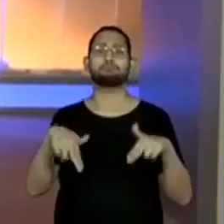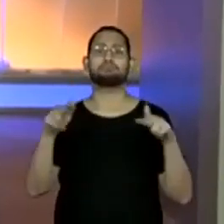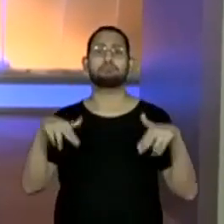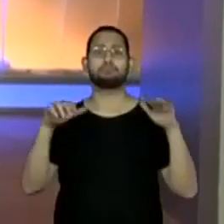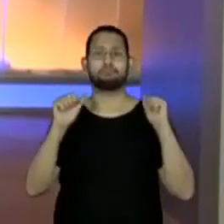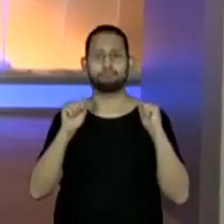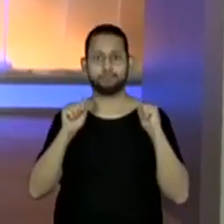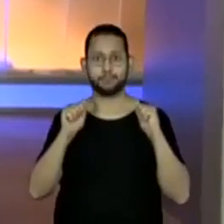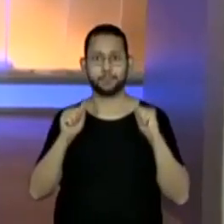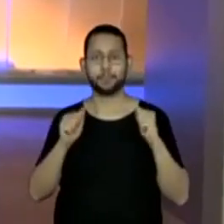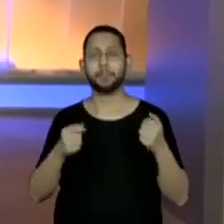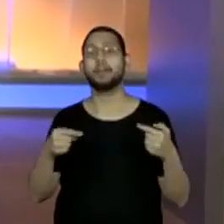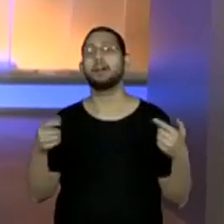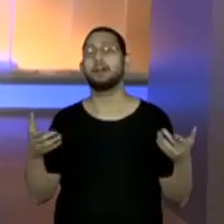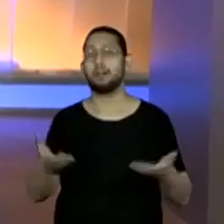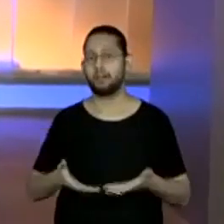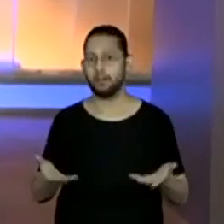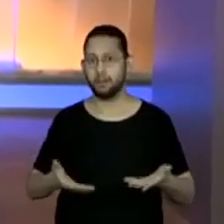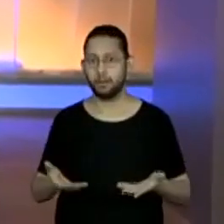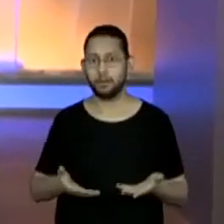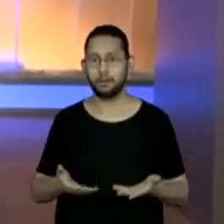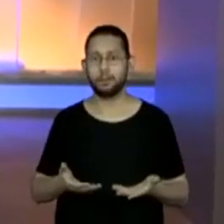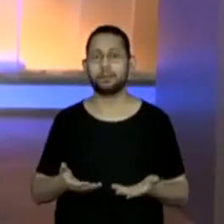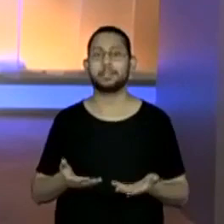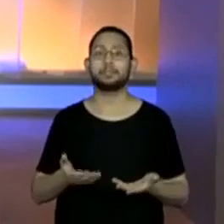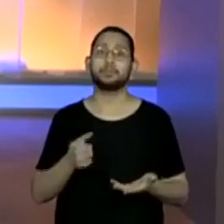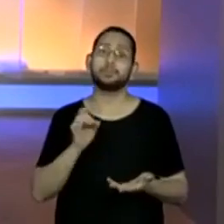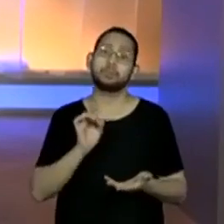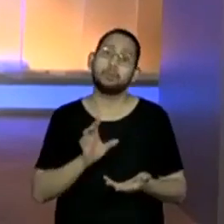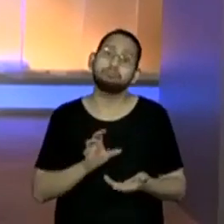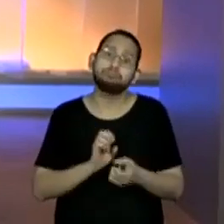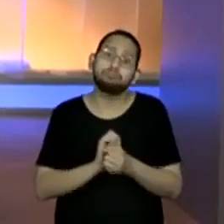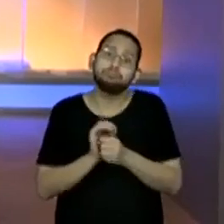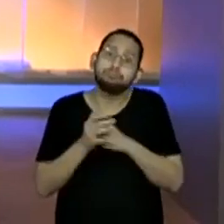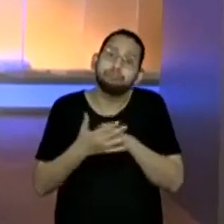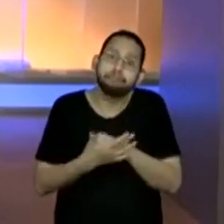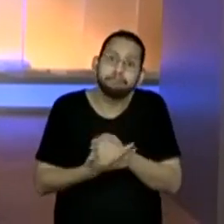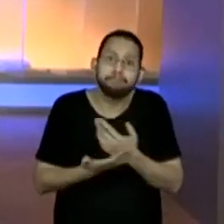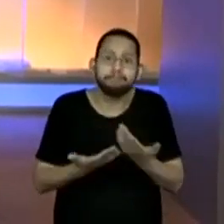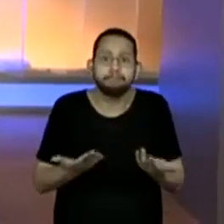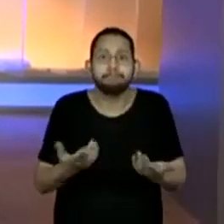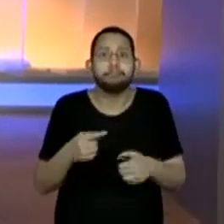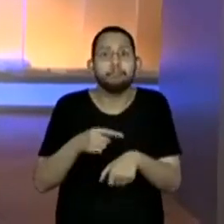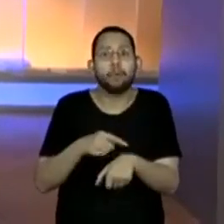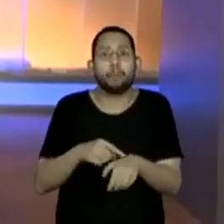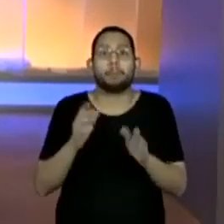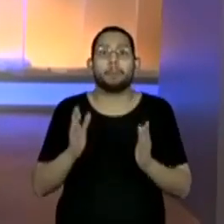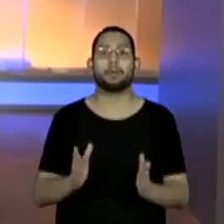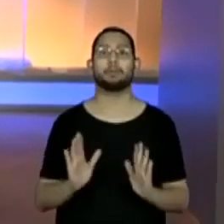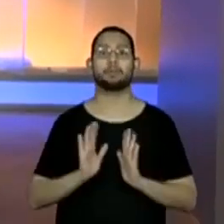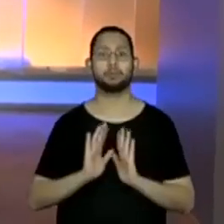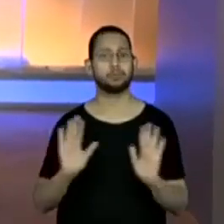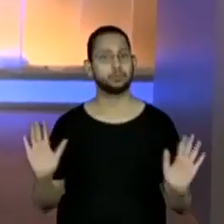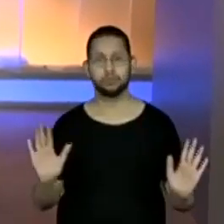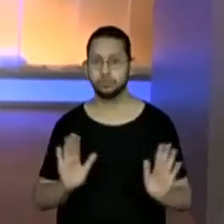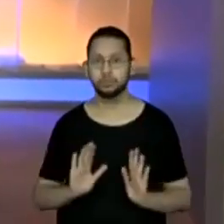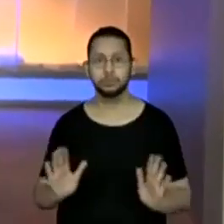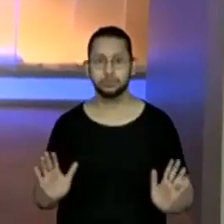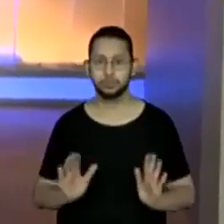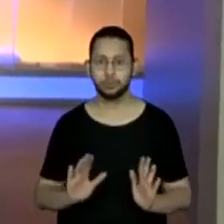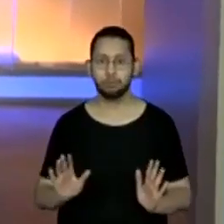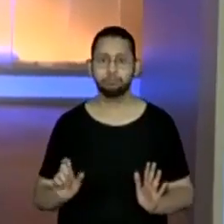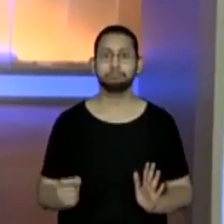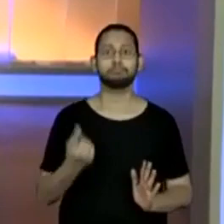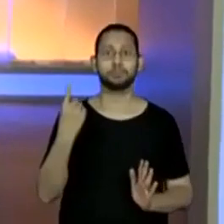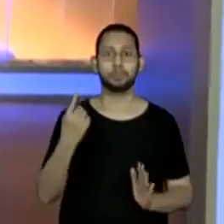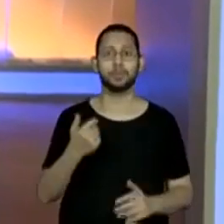que está acontecendo aqui é apenas uma situação. É um caso excepcional. Eu